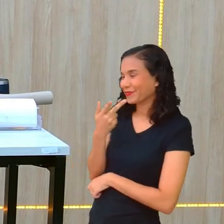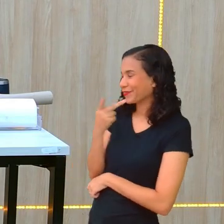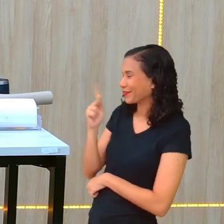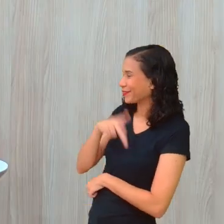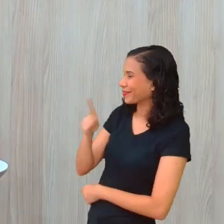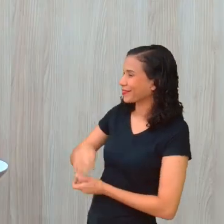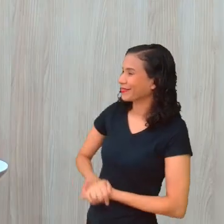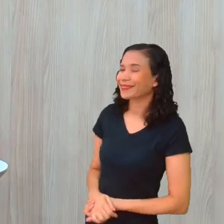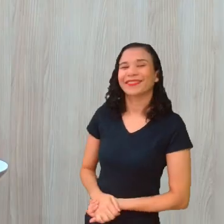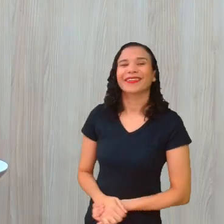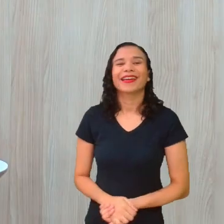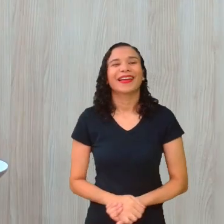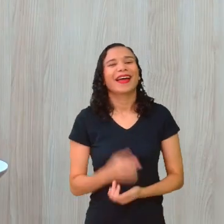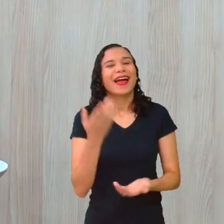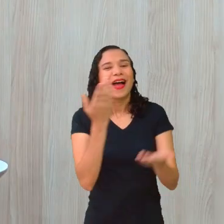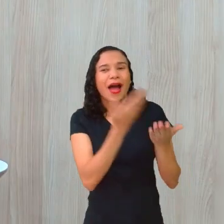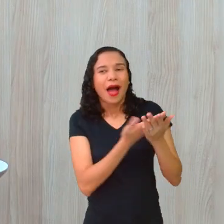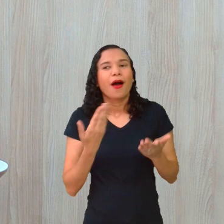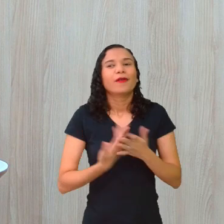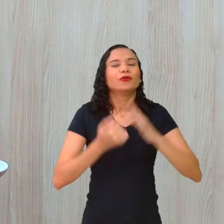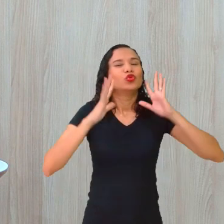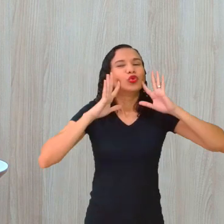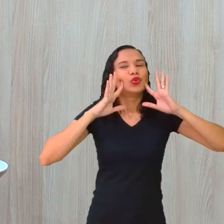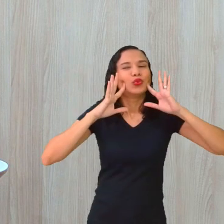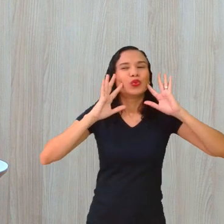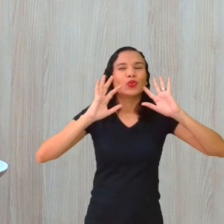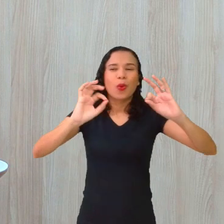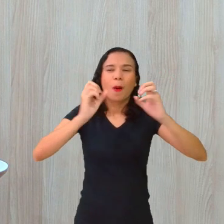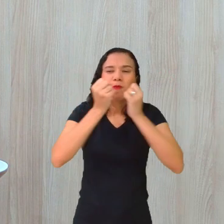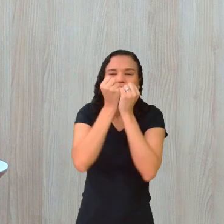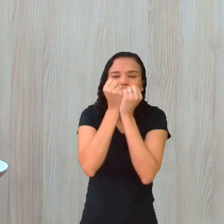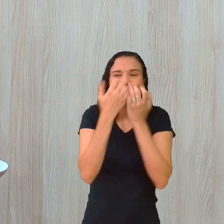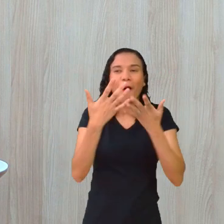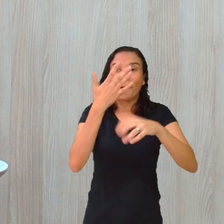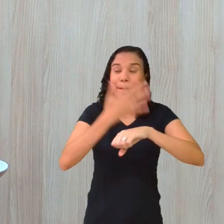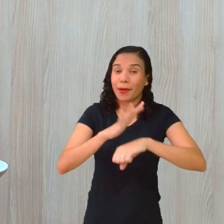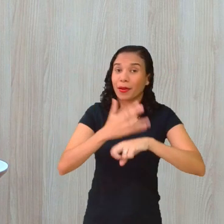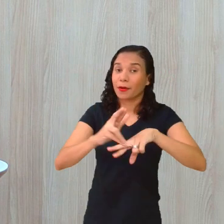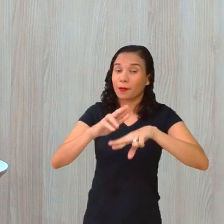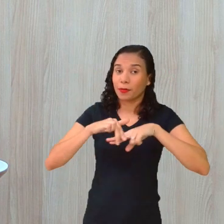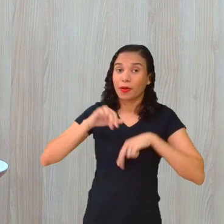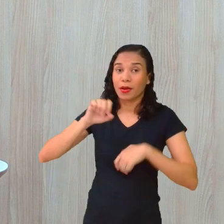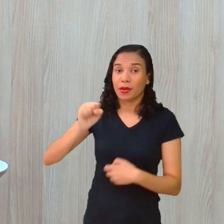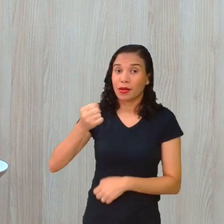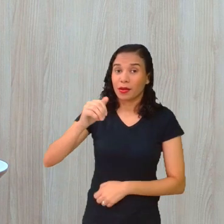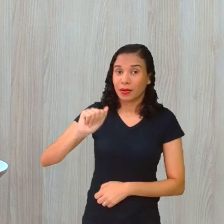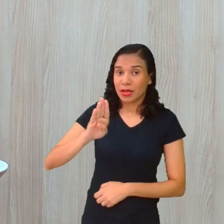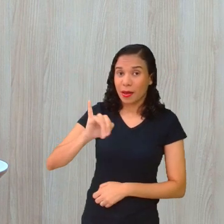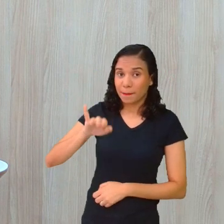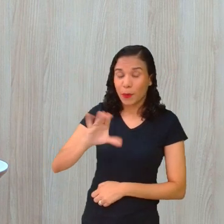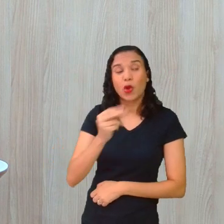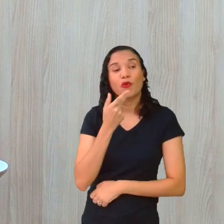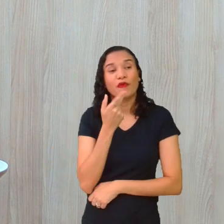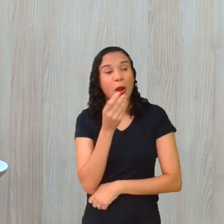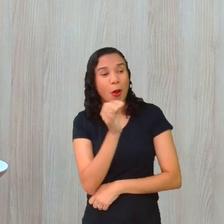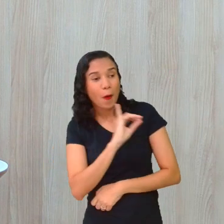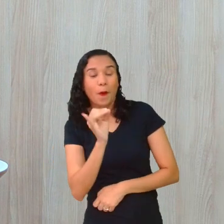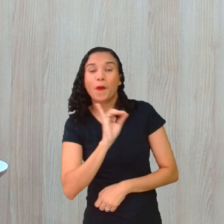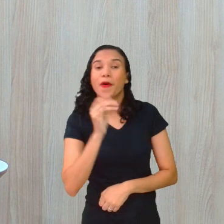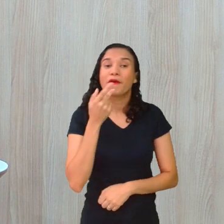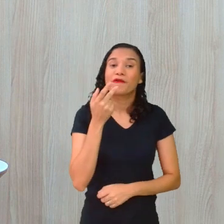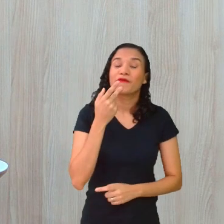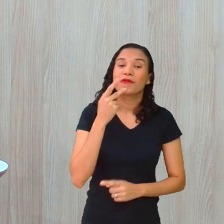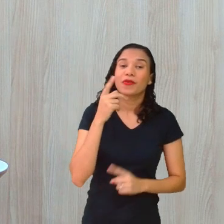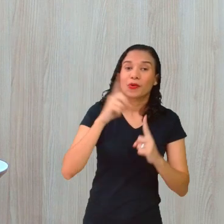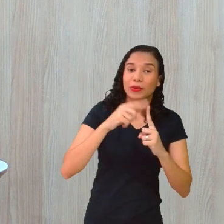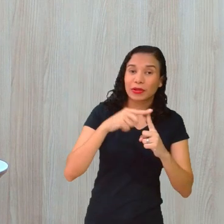professora Cláudia. Bem, professora, essa aula está muito boa, não é? Bem prática. E Sabino aqui já se identificou aqui, já disse que o